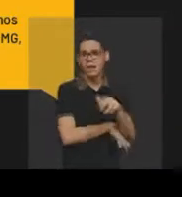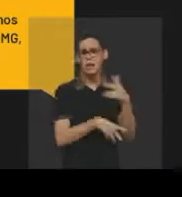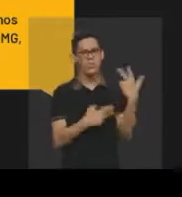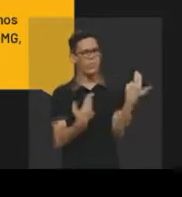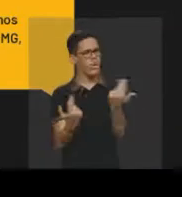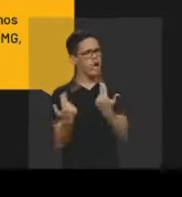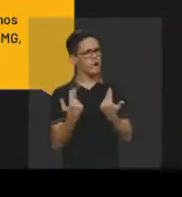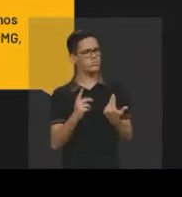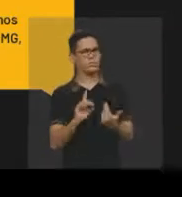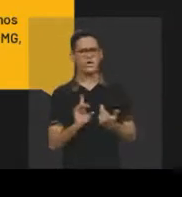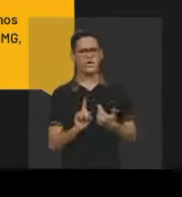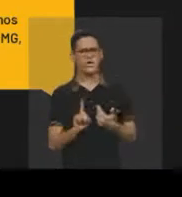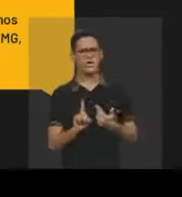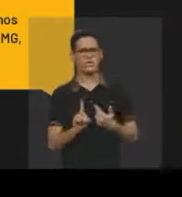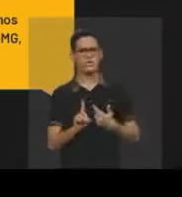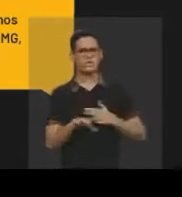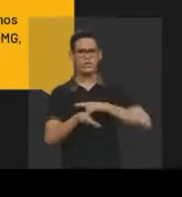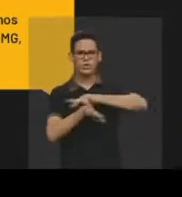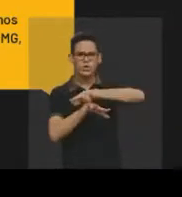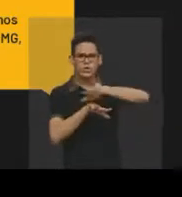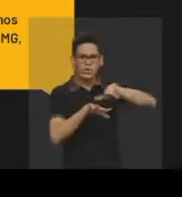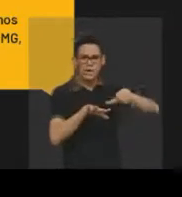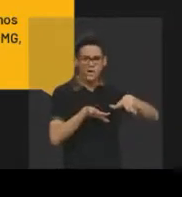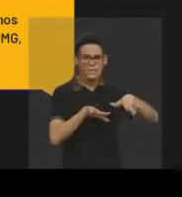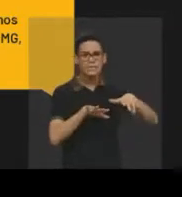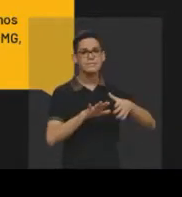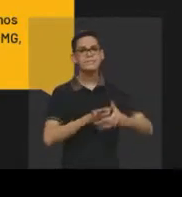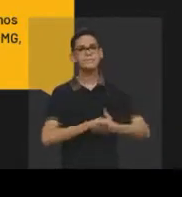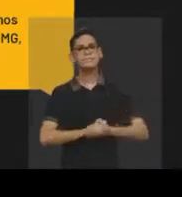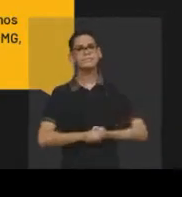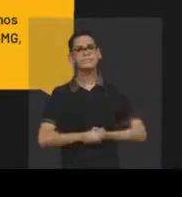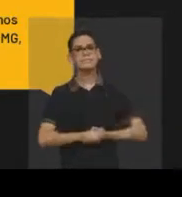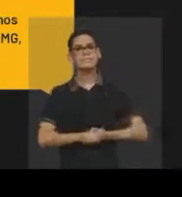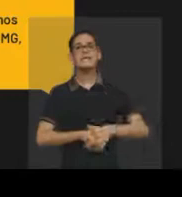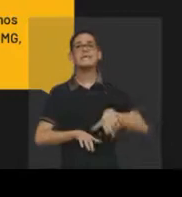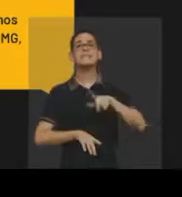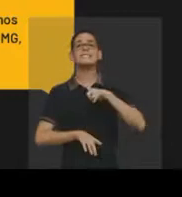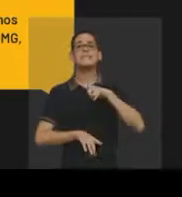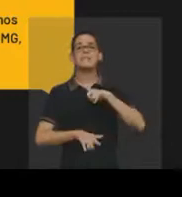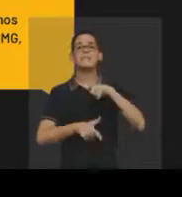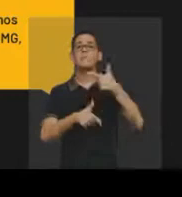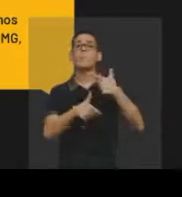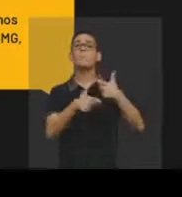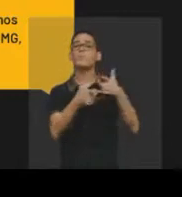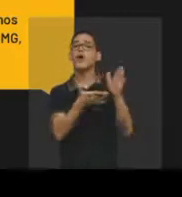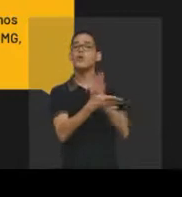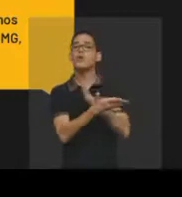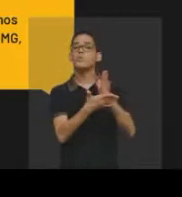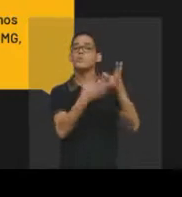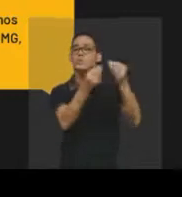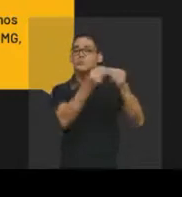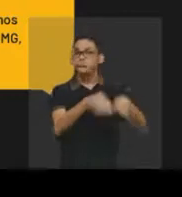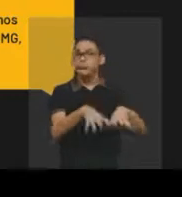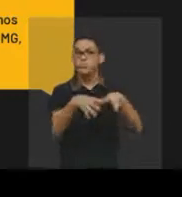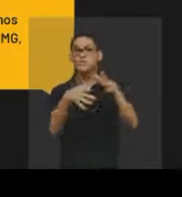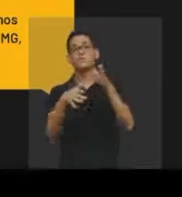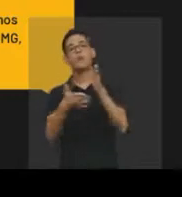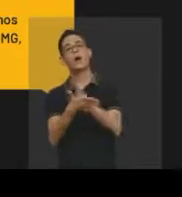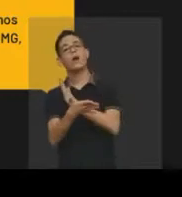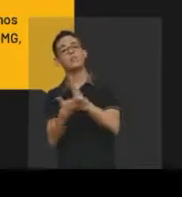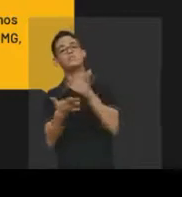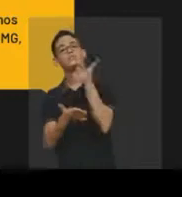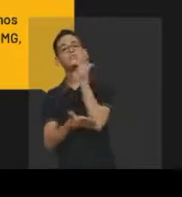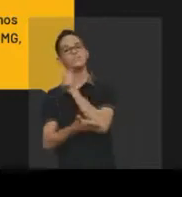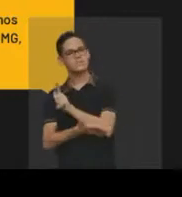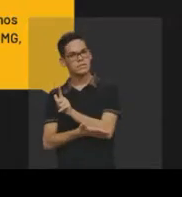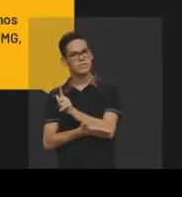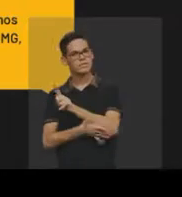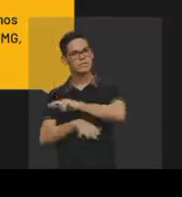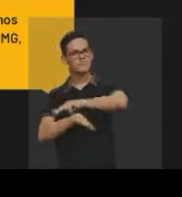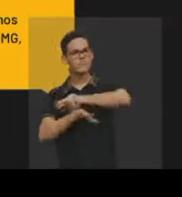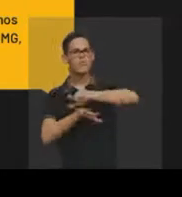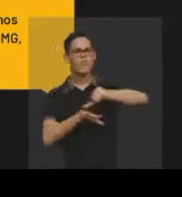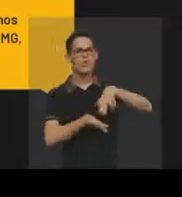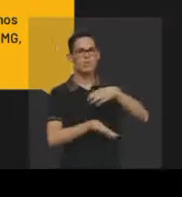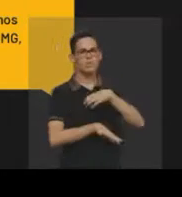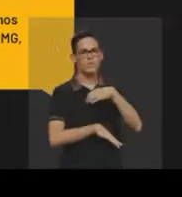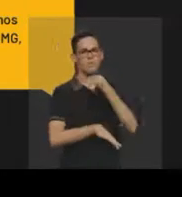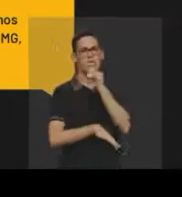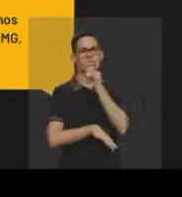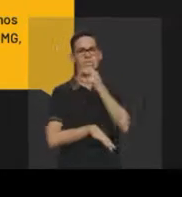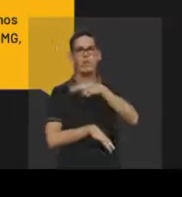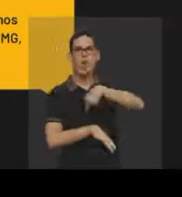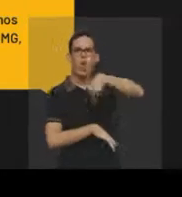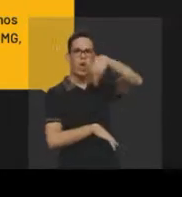Então, os resultados também foram disformes, né? Pluriformes, vamos dizer assim. Então, a gente teve no